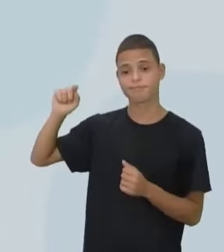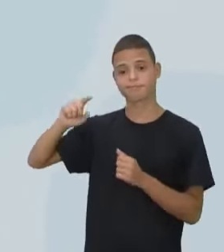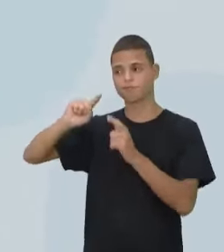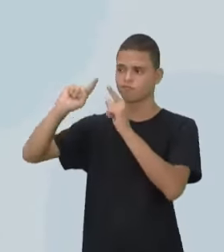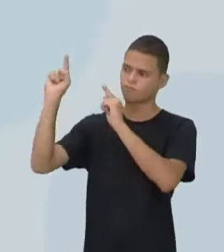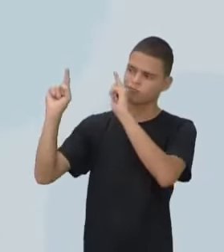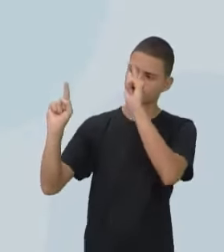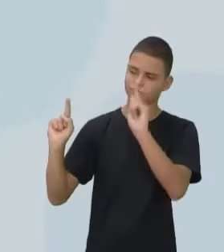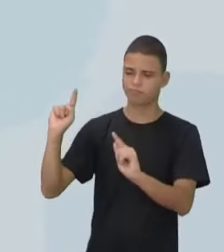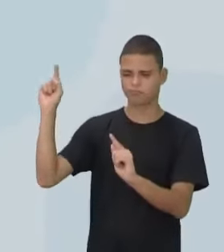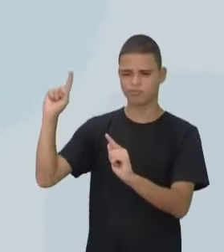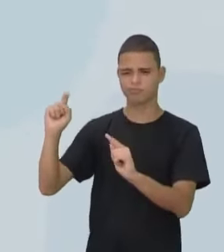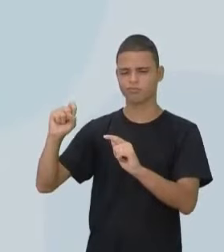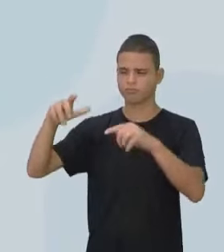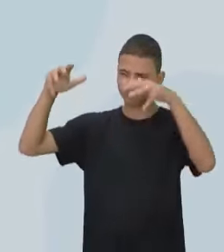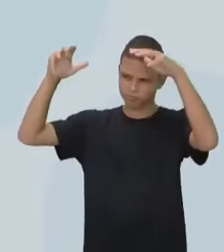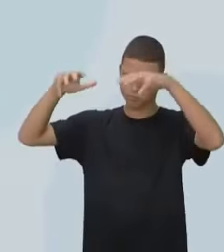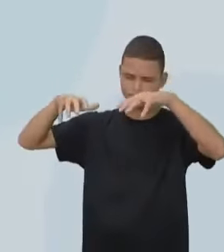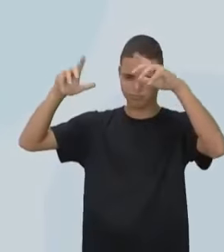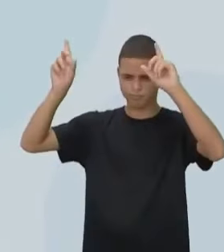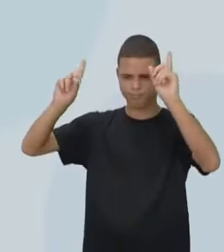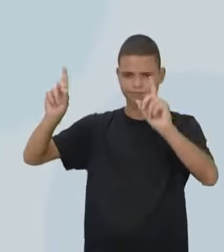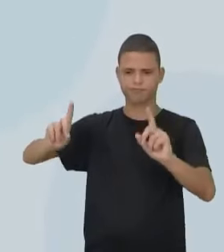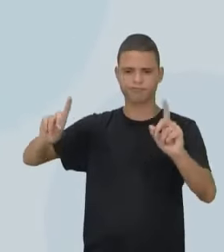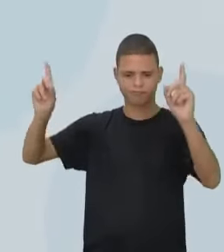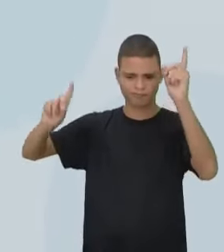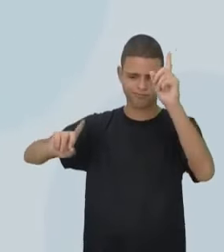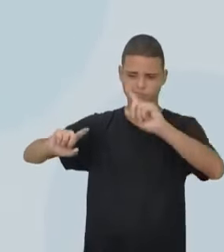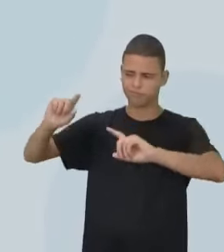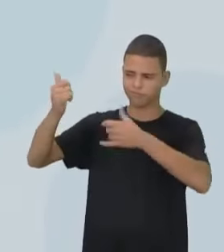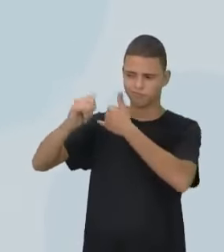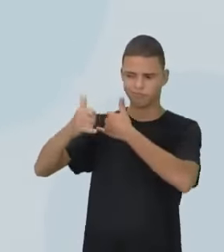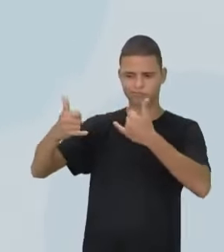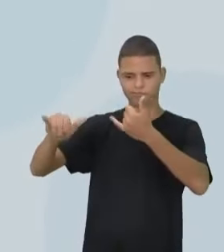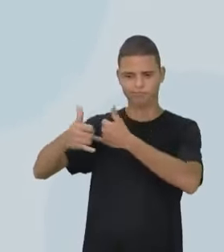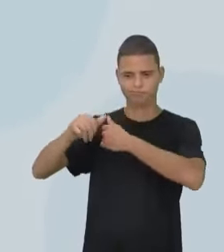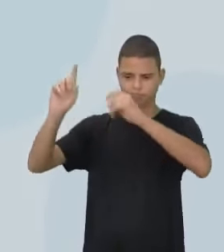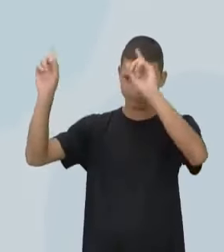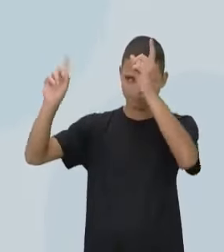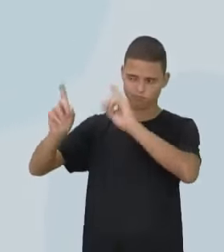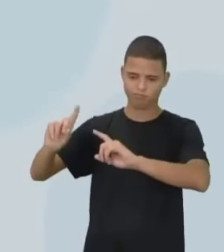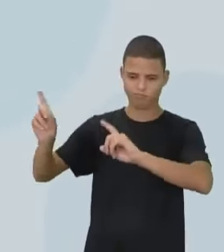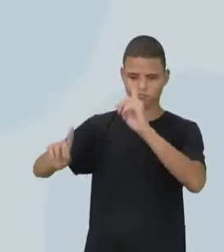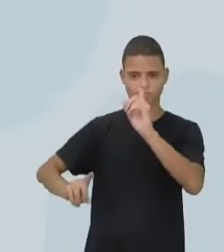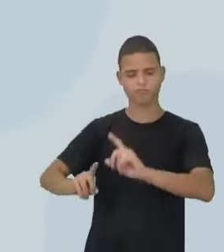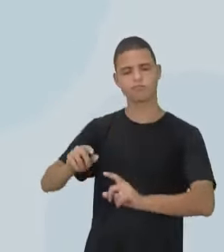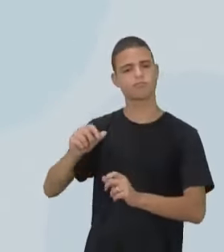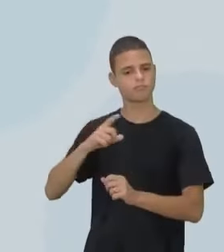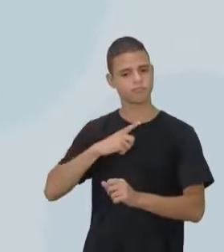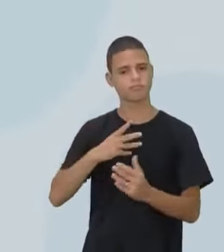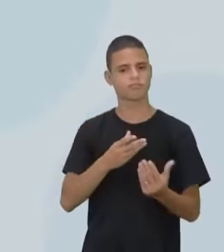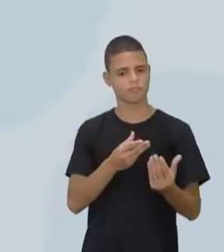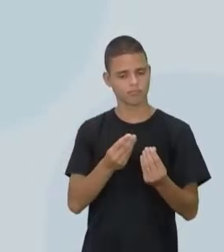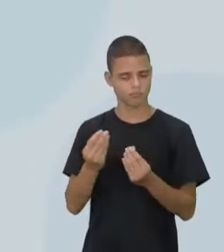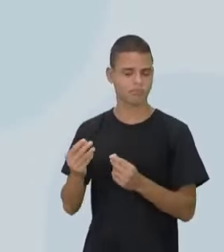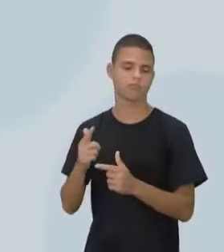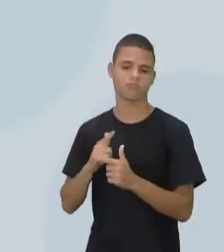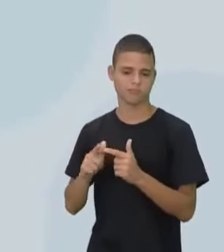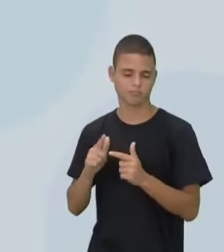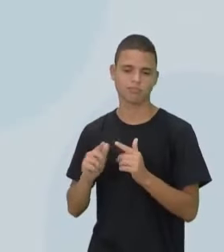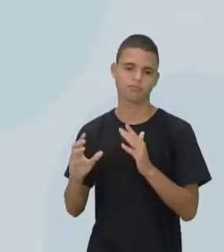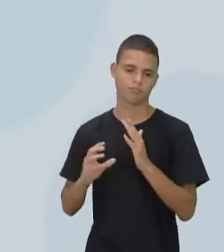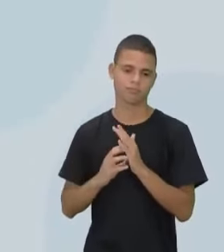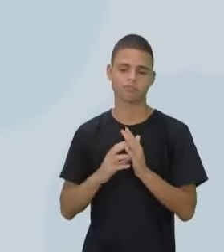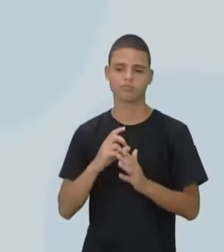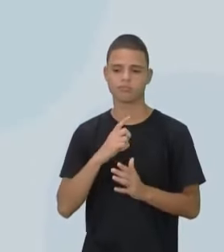ser sem água, mas pode ter muita carga elétrica, e essa carga elétrica causa também bastante prejuízo,